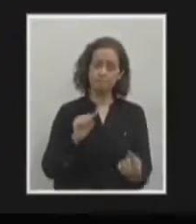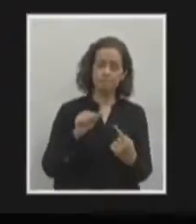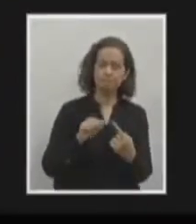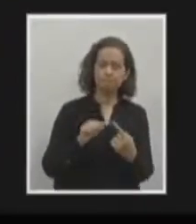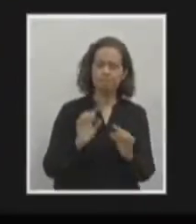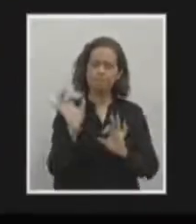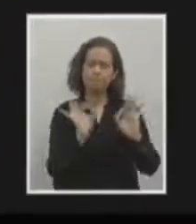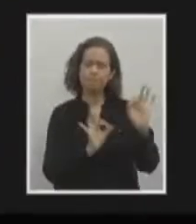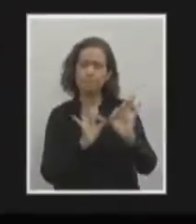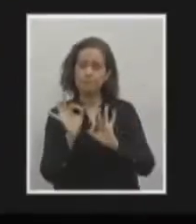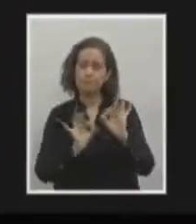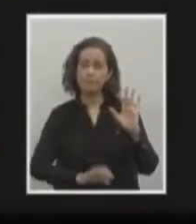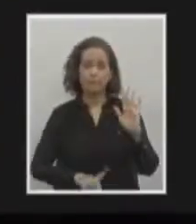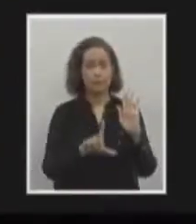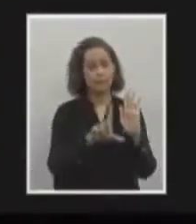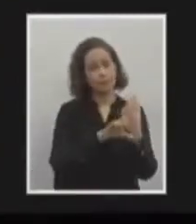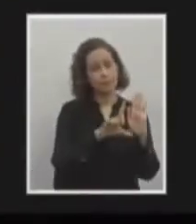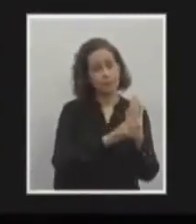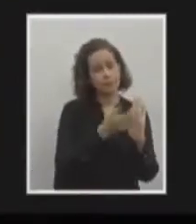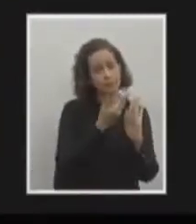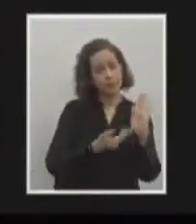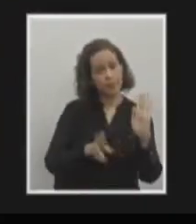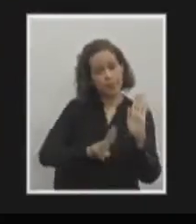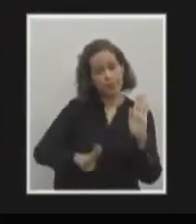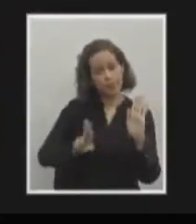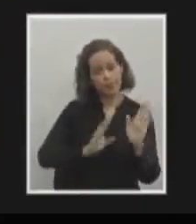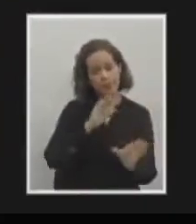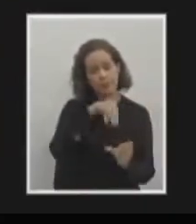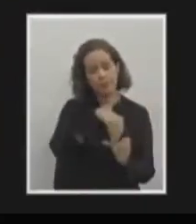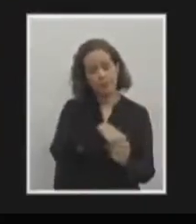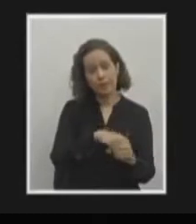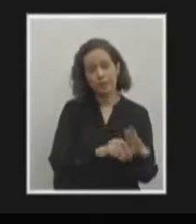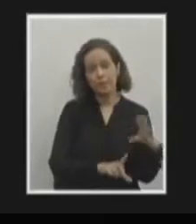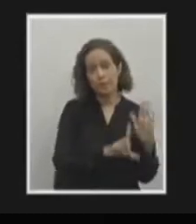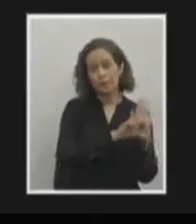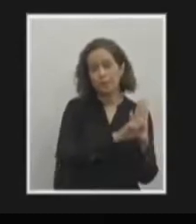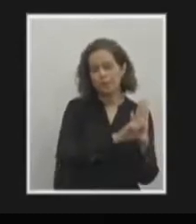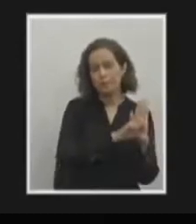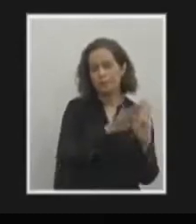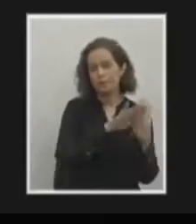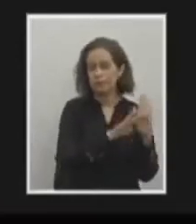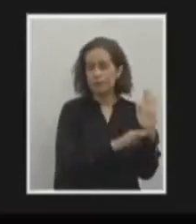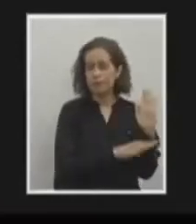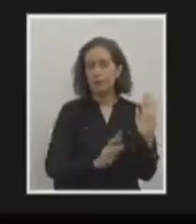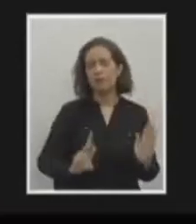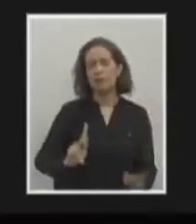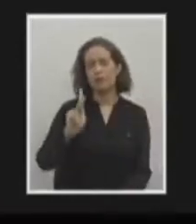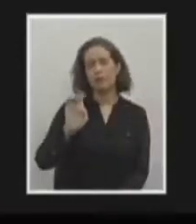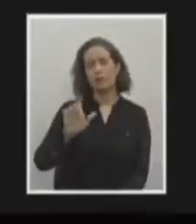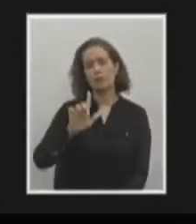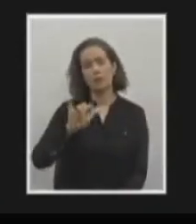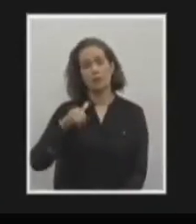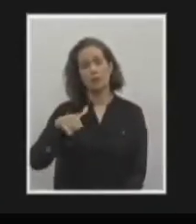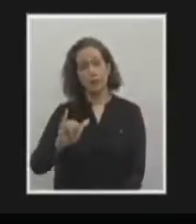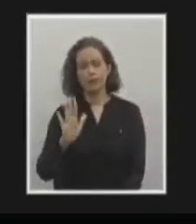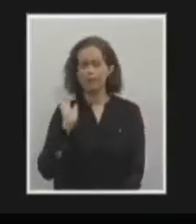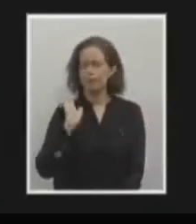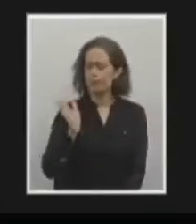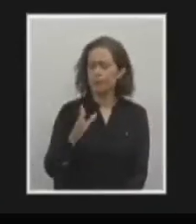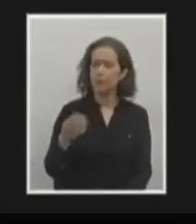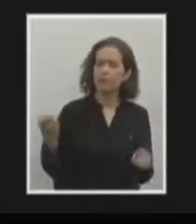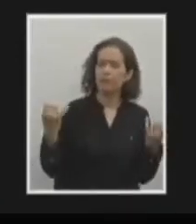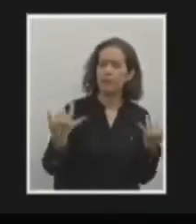organizar legalmente, dentro das leis, além de a Kelly já ter falado das possibilidades